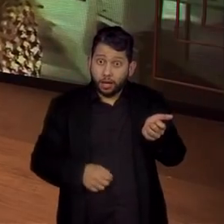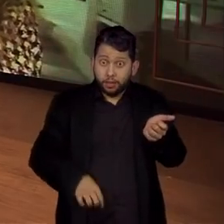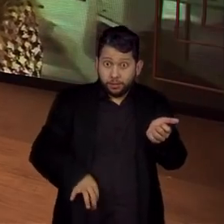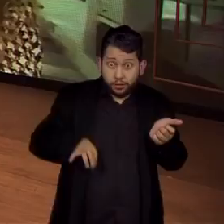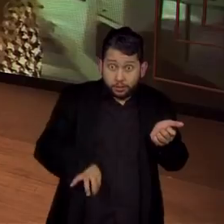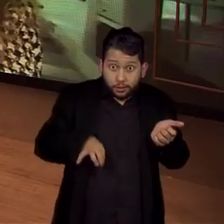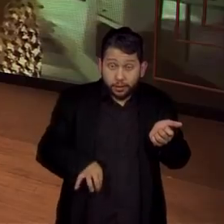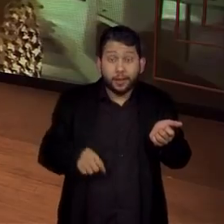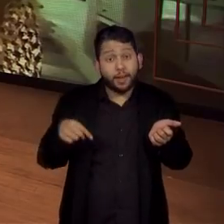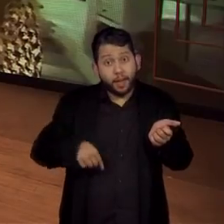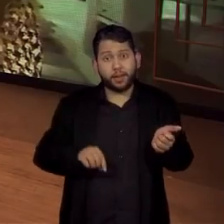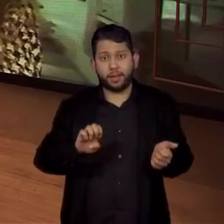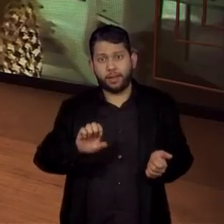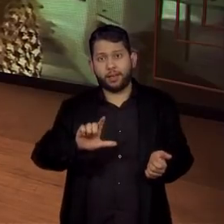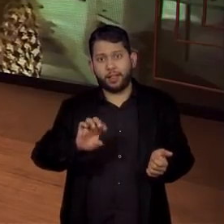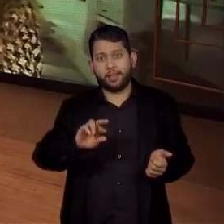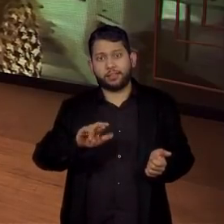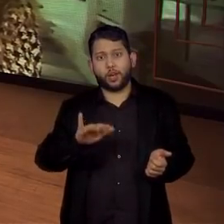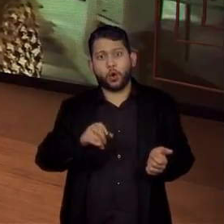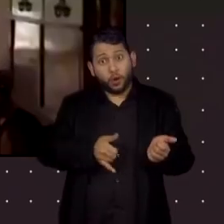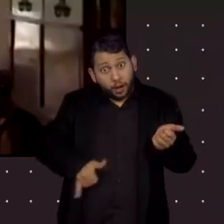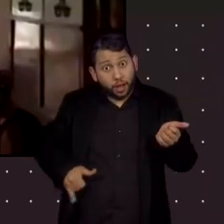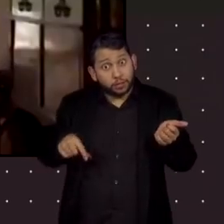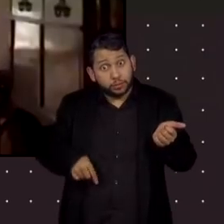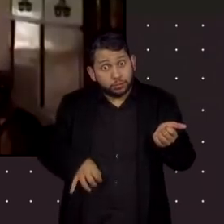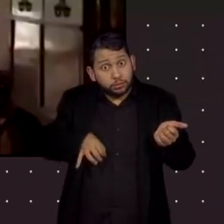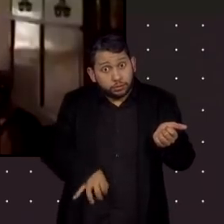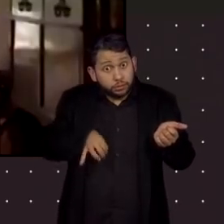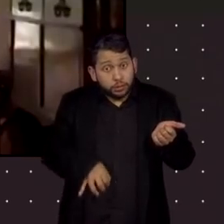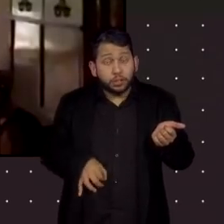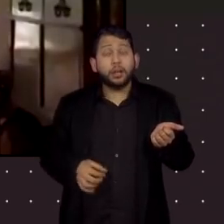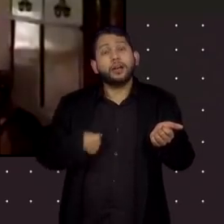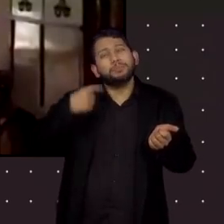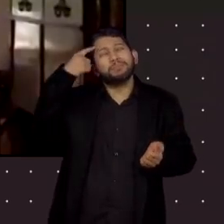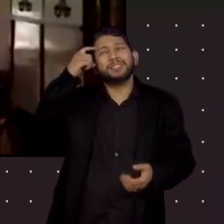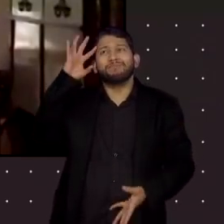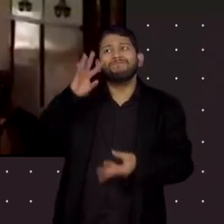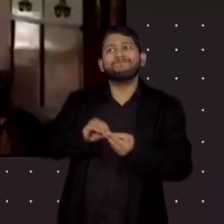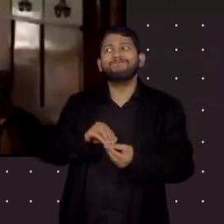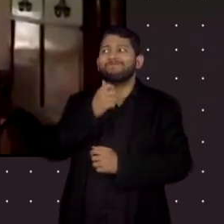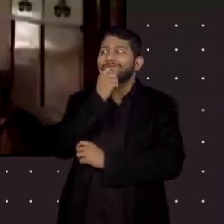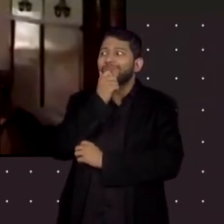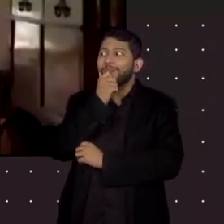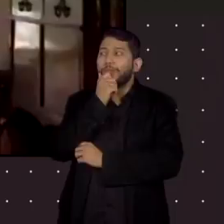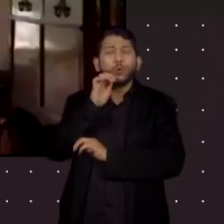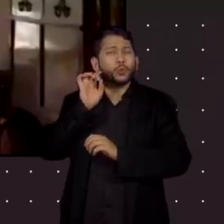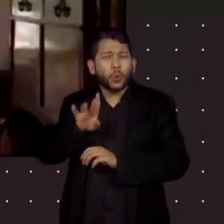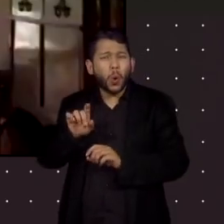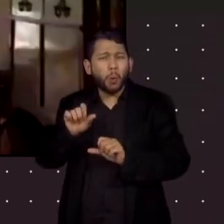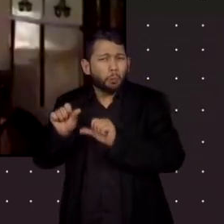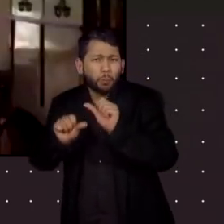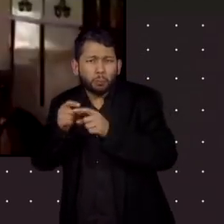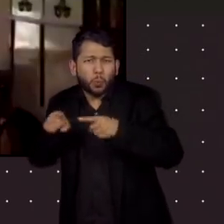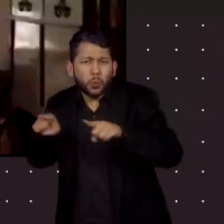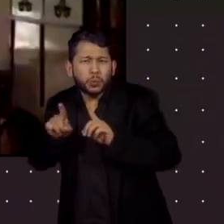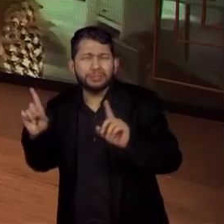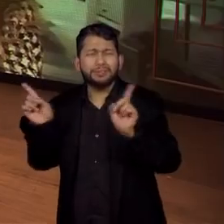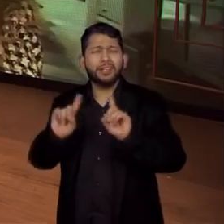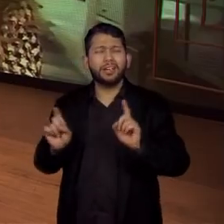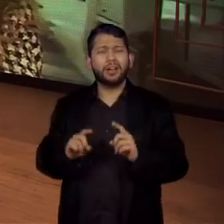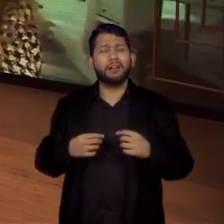tudo. Então, nós achávamos que tinha também que ter uma forma de vestir também diferente. E não existia